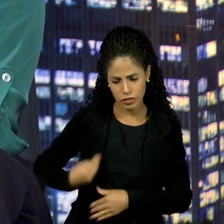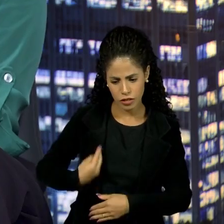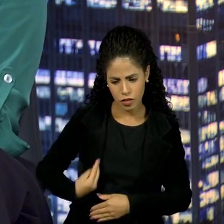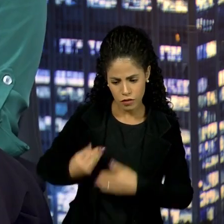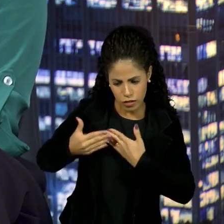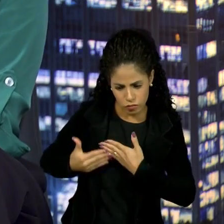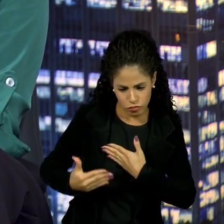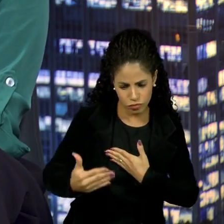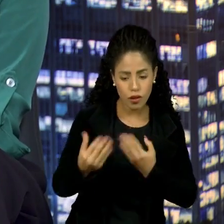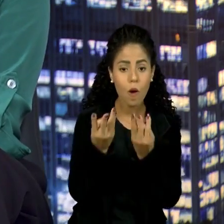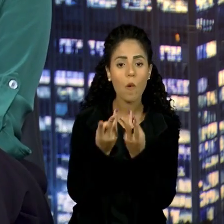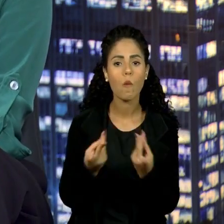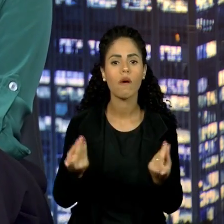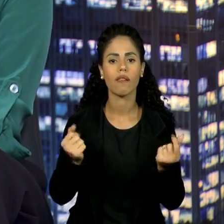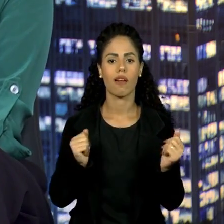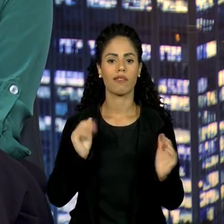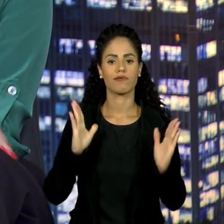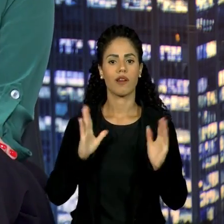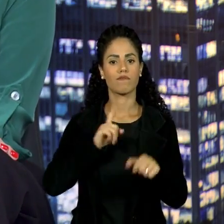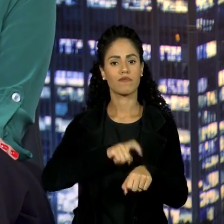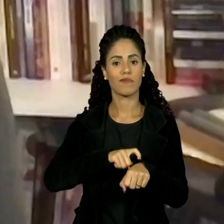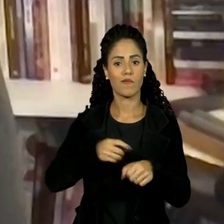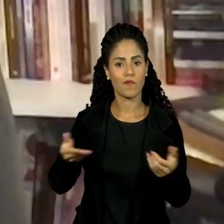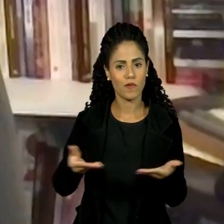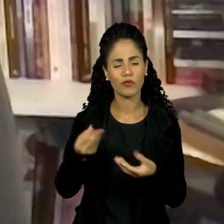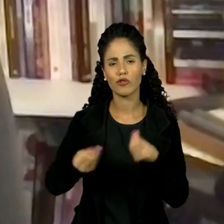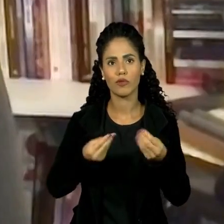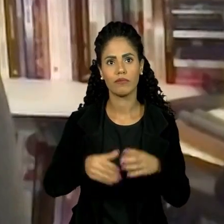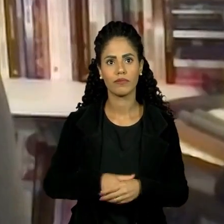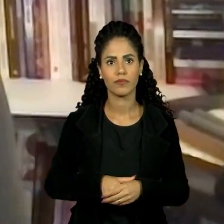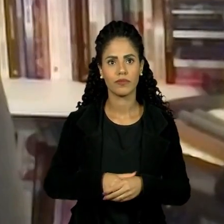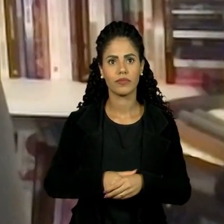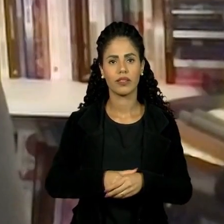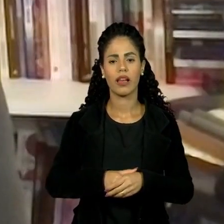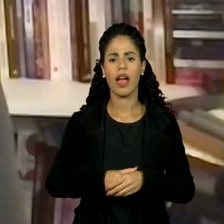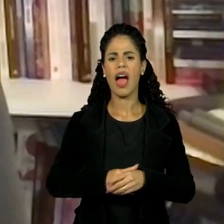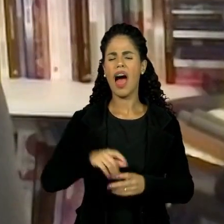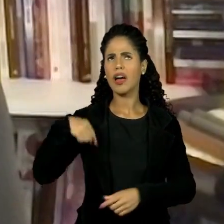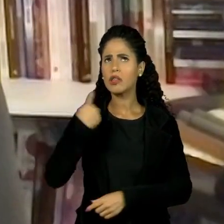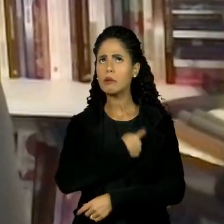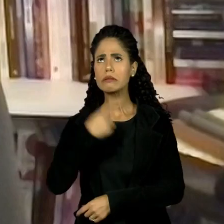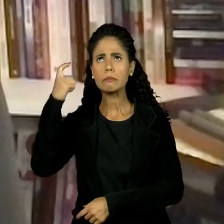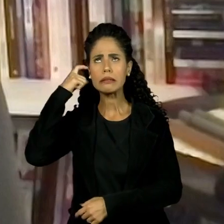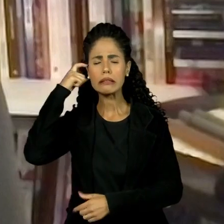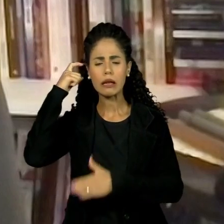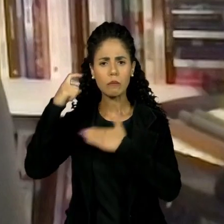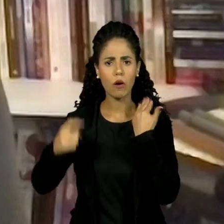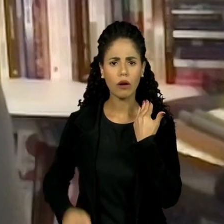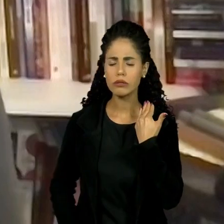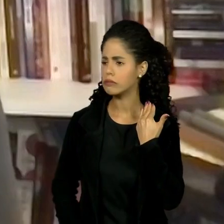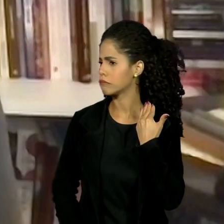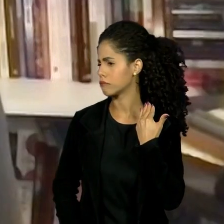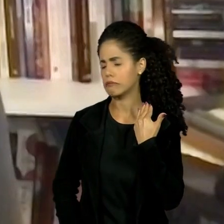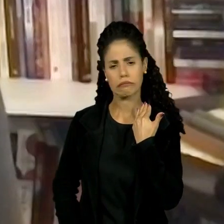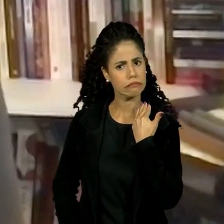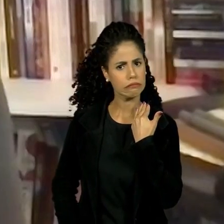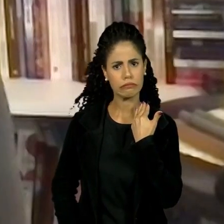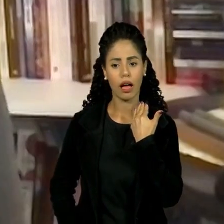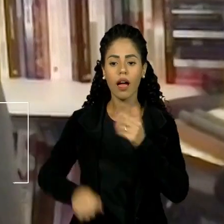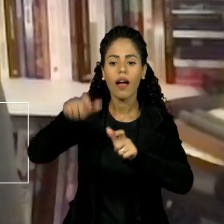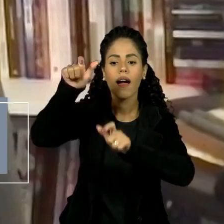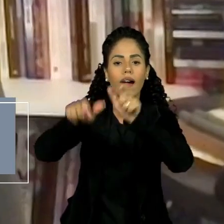pode nos ajudar a viver melhor o hoje. A gente não quer pensar na morte, a gente quer que as pessoas